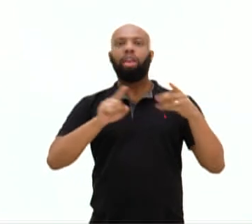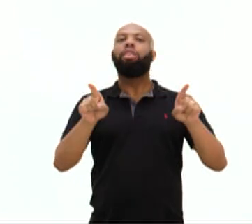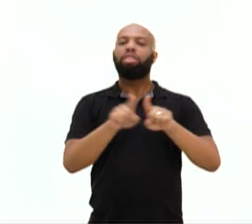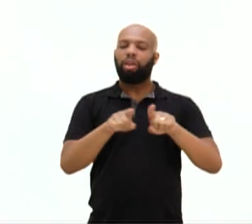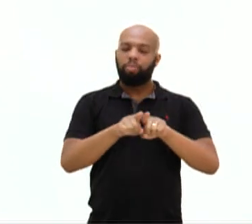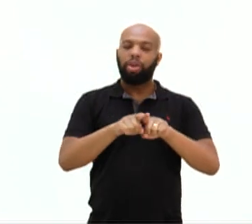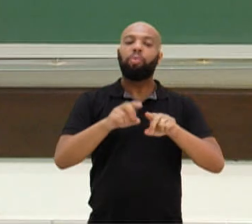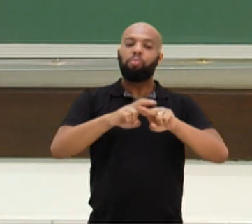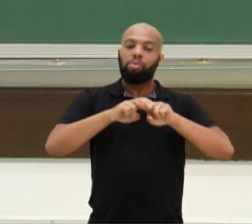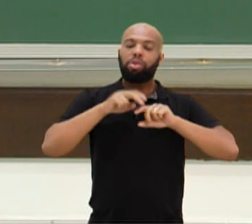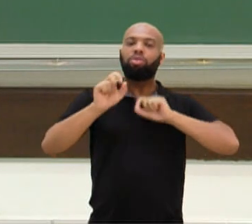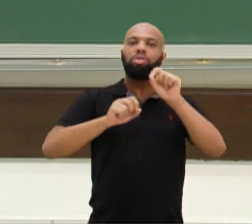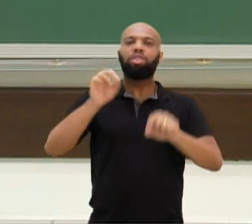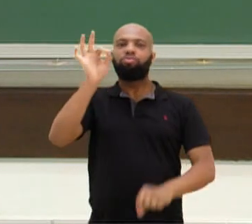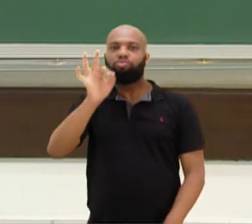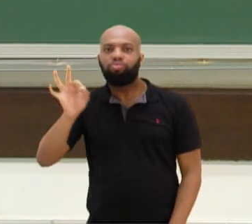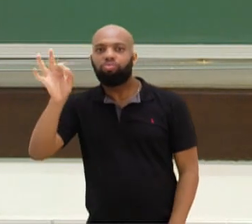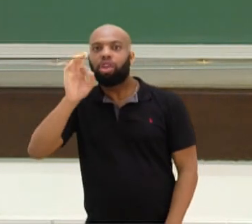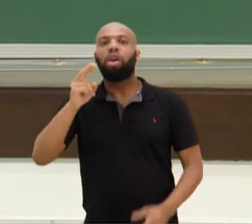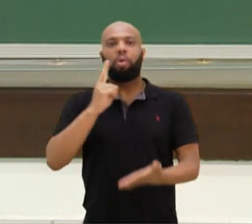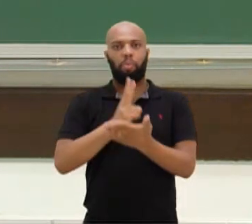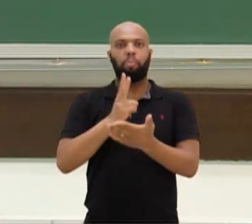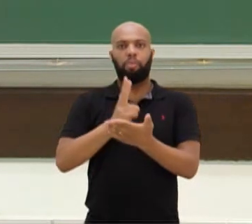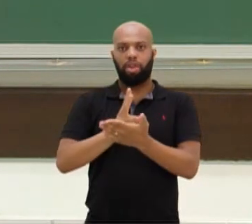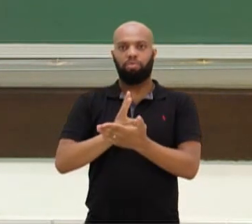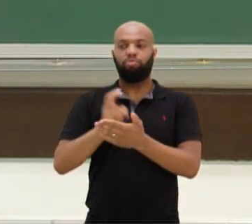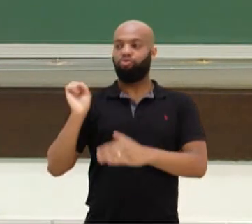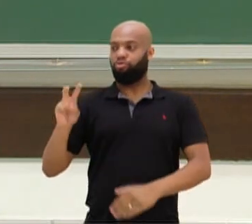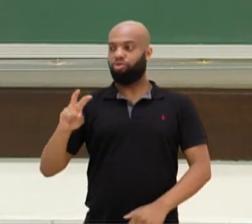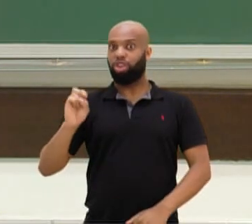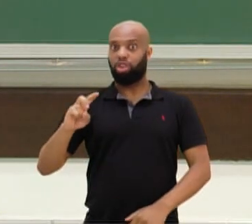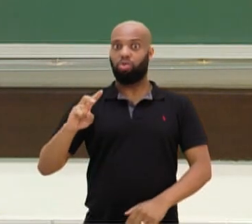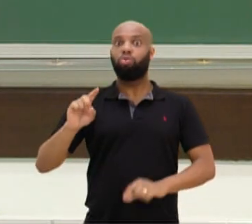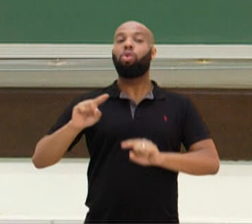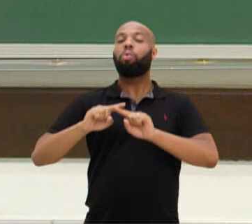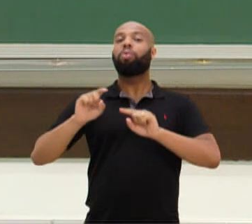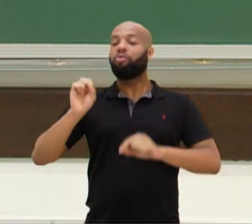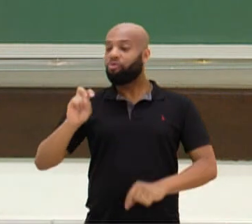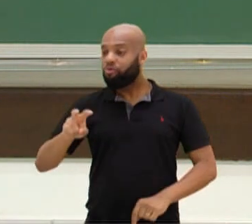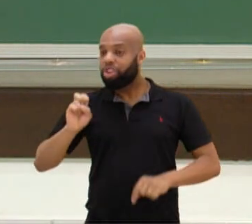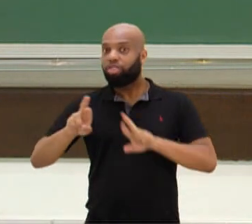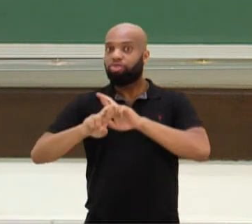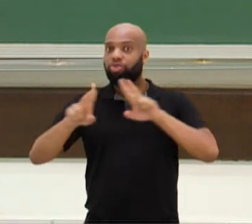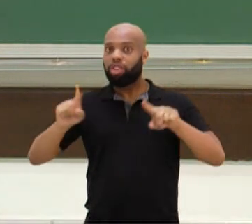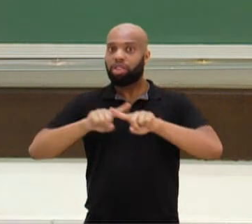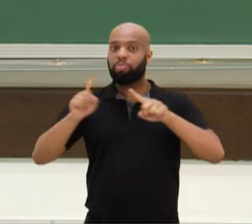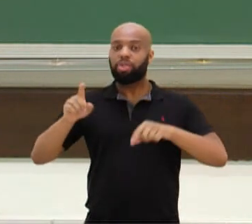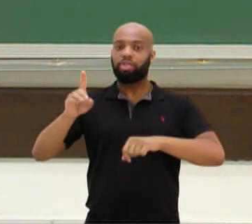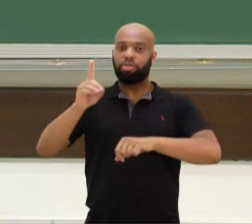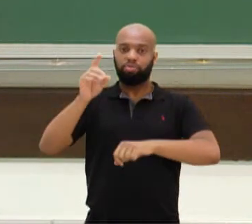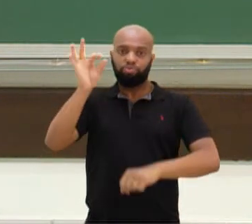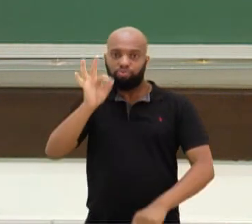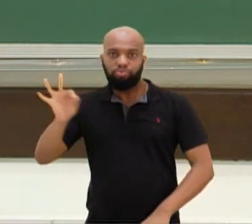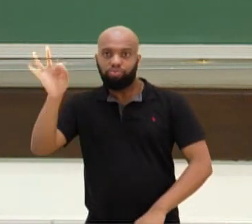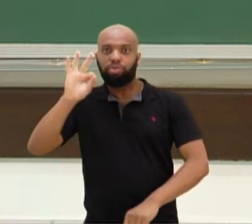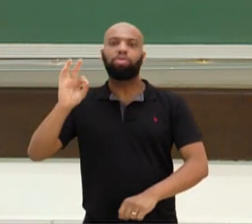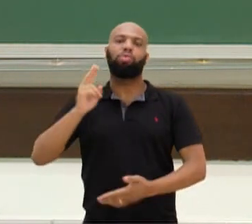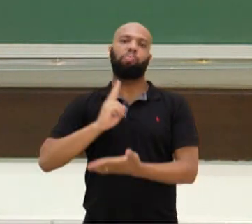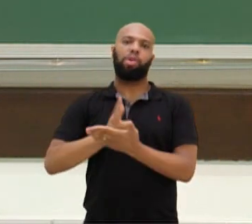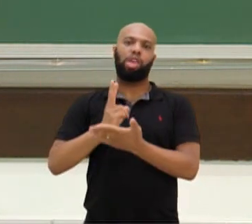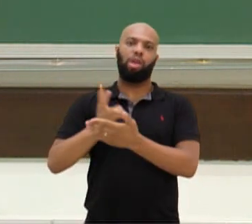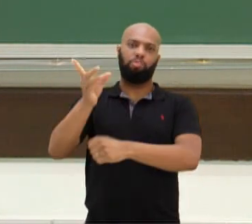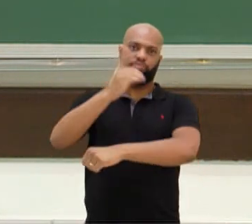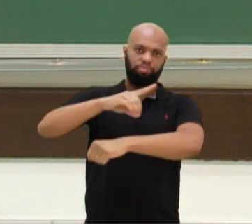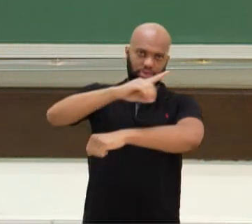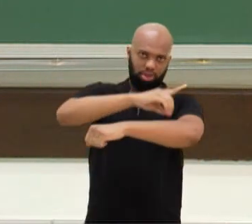também é uma doença cujo vetor pode ser o Aedes aegypti. Tá? Então, por que foi deixada de fora da música? Porque a gente tem vacina contra ela e a